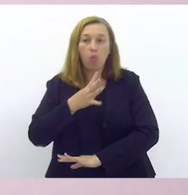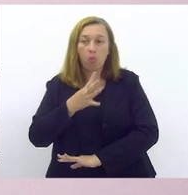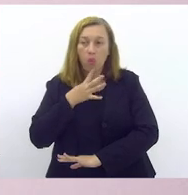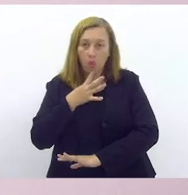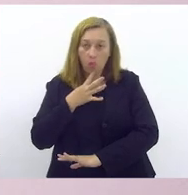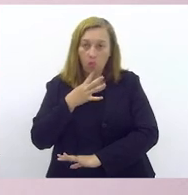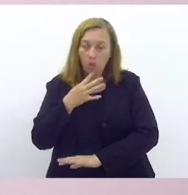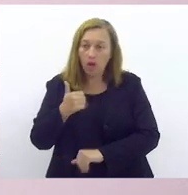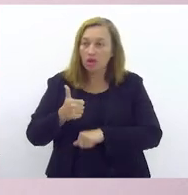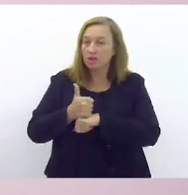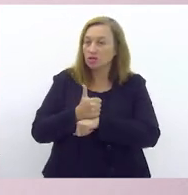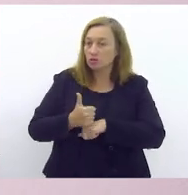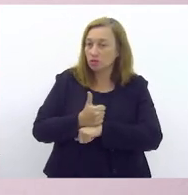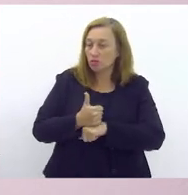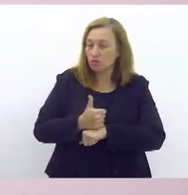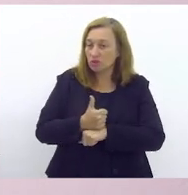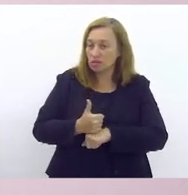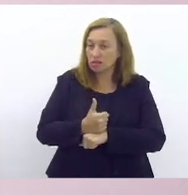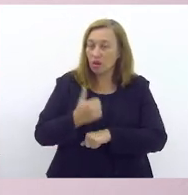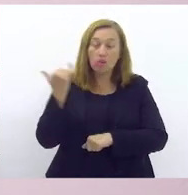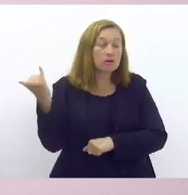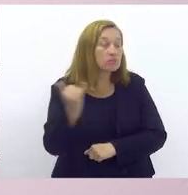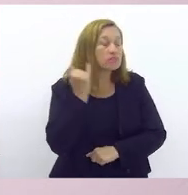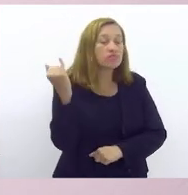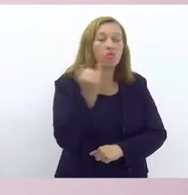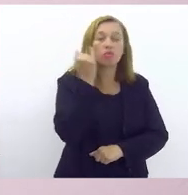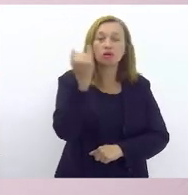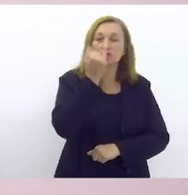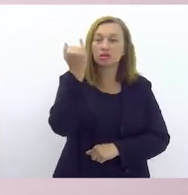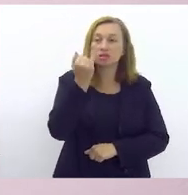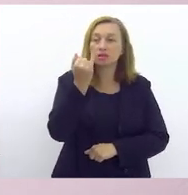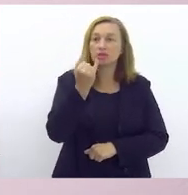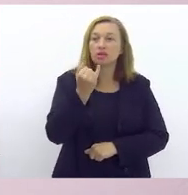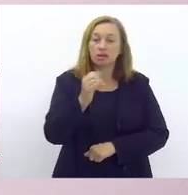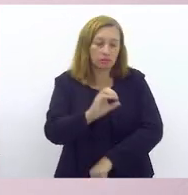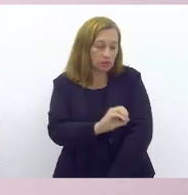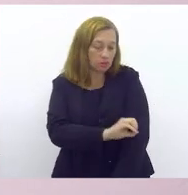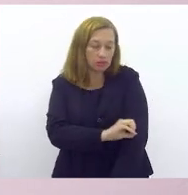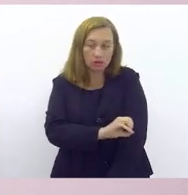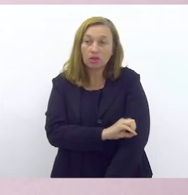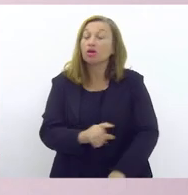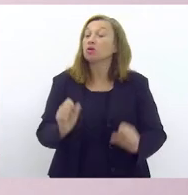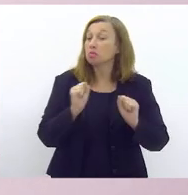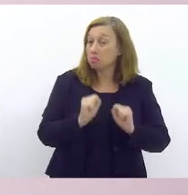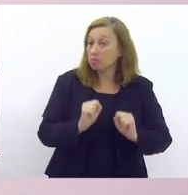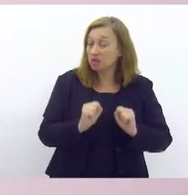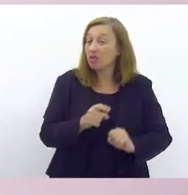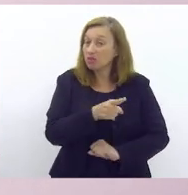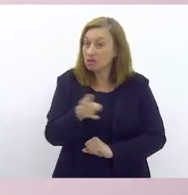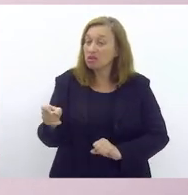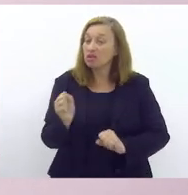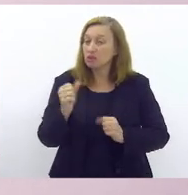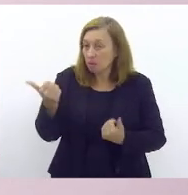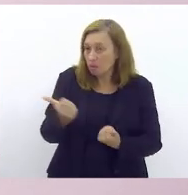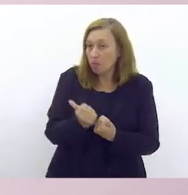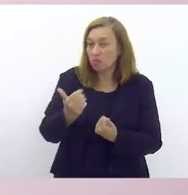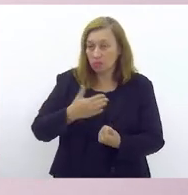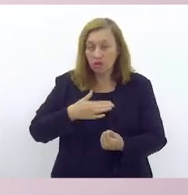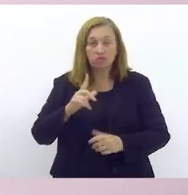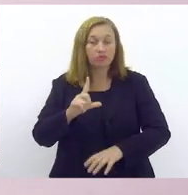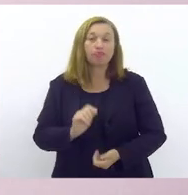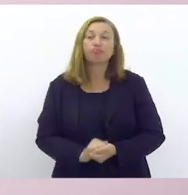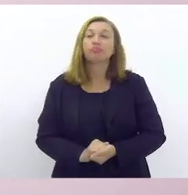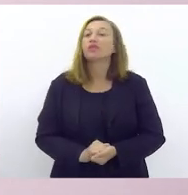essa categoria que é extremamente importante para a educação infantil e, no que puder, vocês podem contar comigo. A